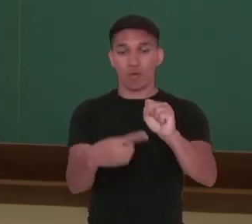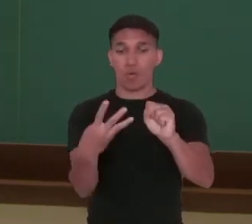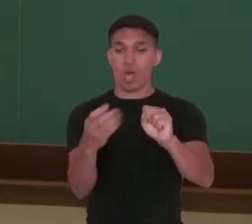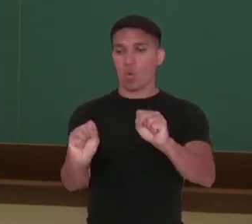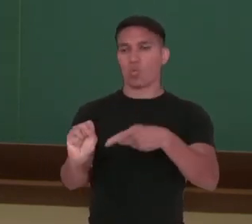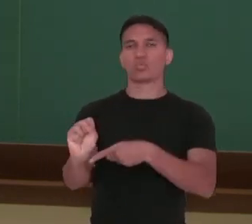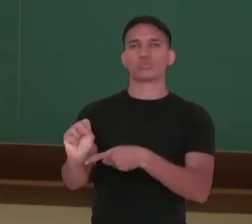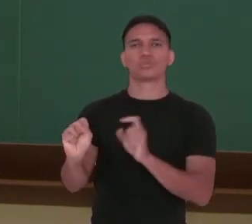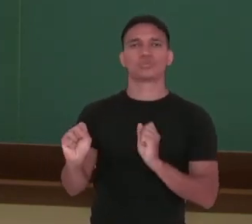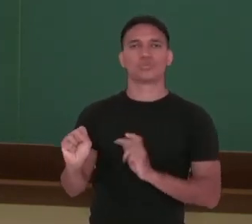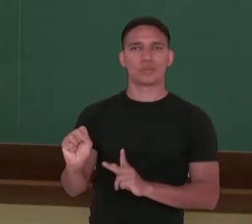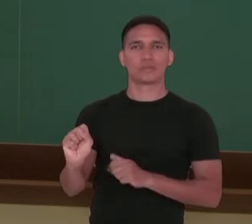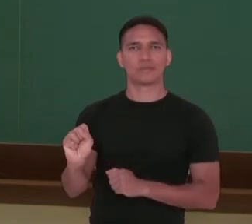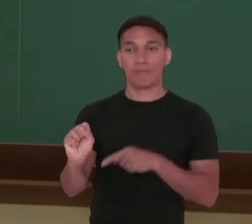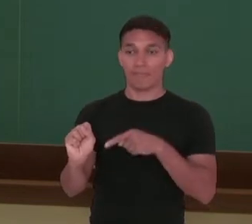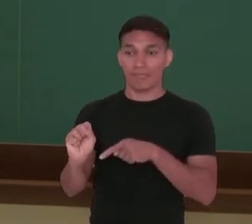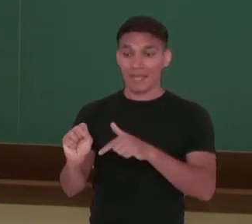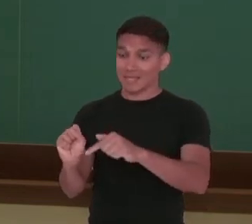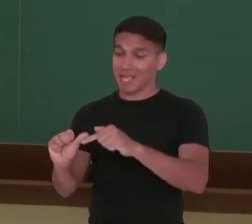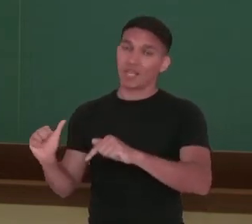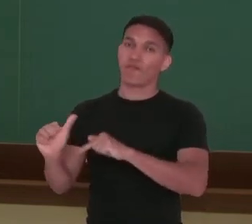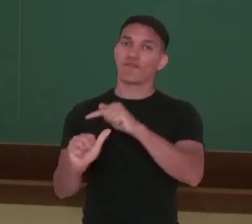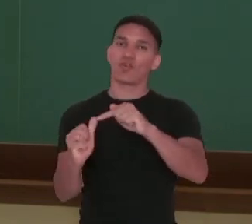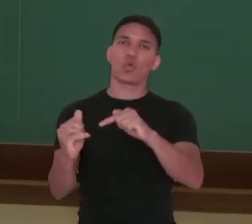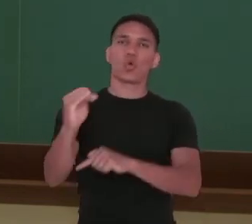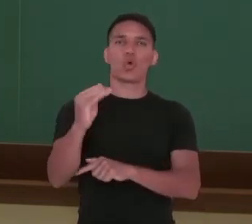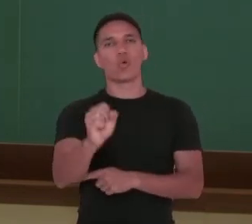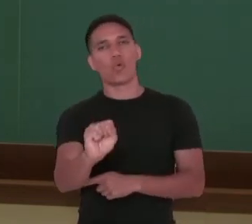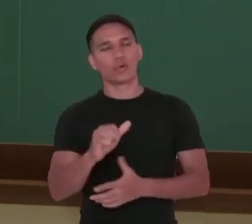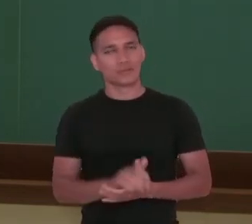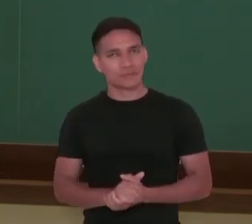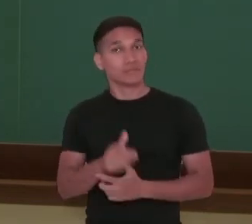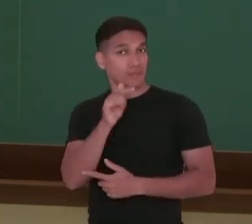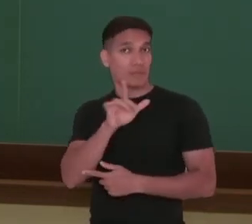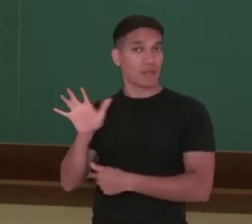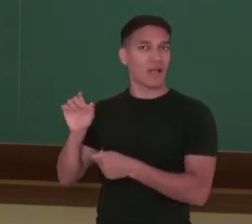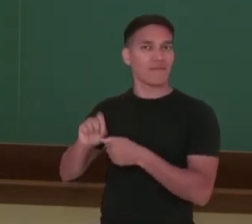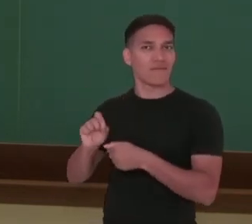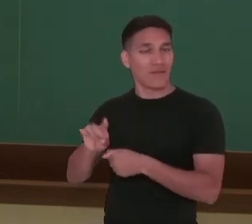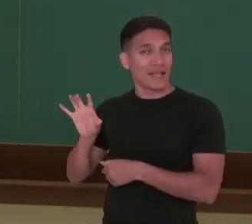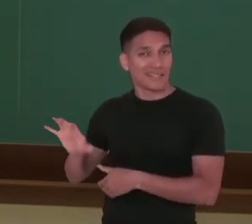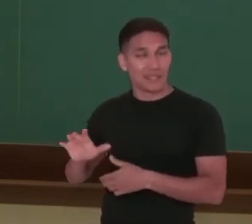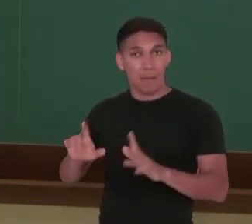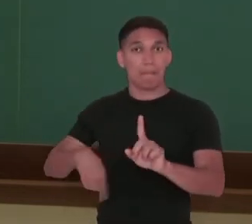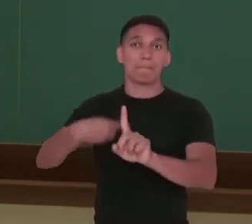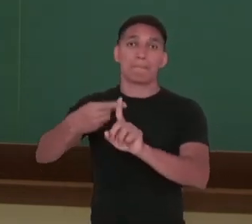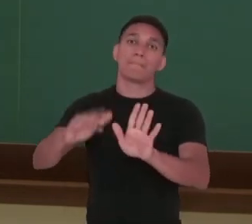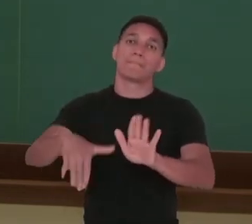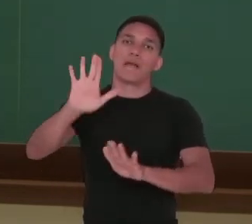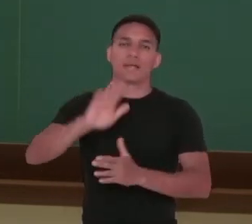8,48. Pessoal, esse 7 virou 8. Beleza? Você arredondou 7 para mais. Então, ele